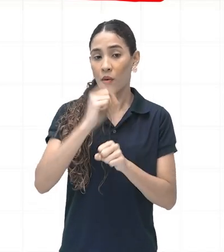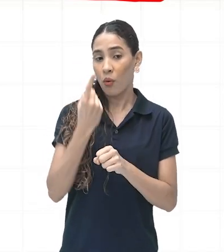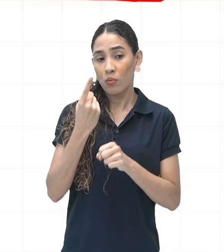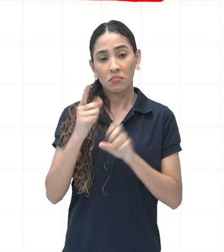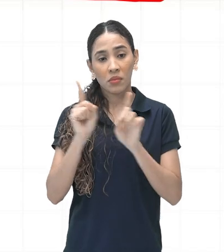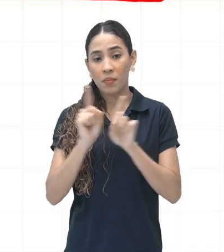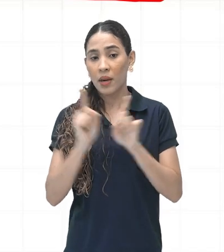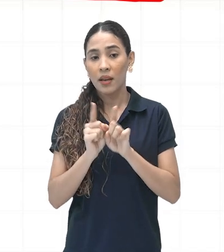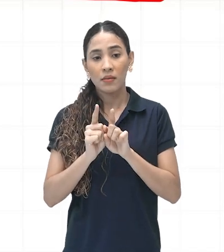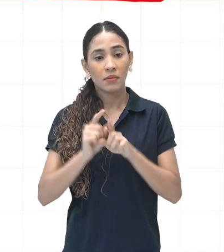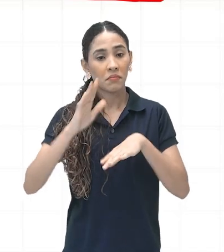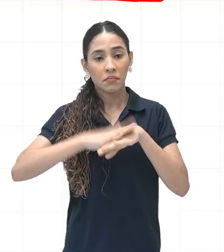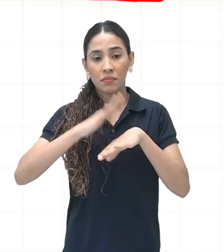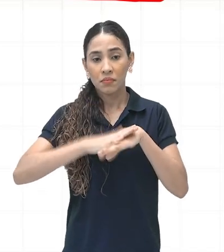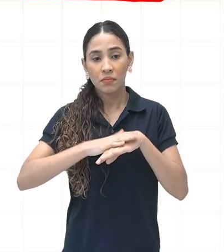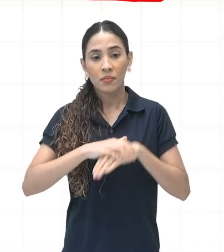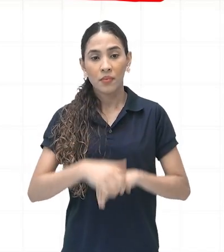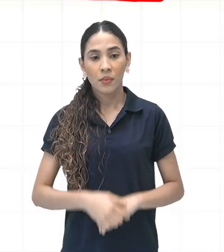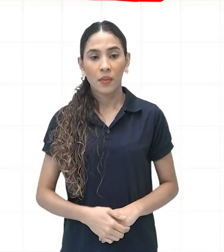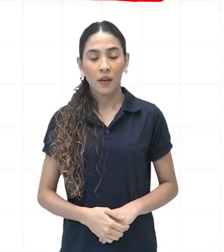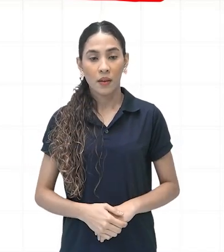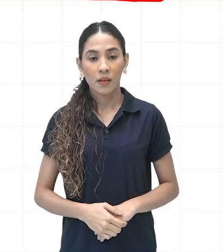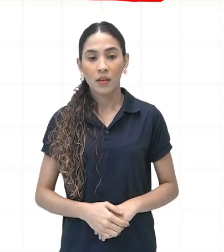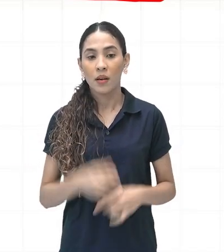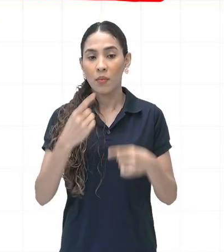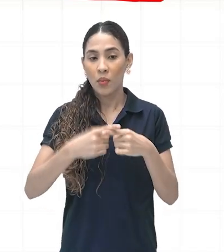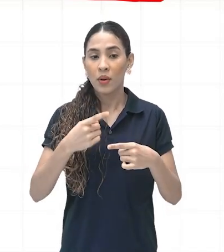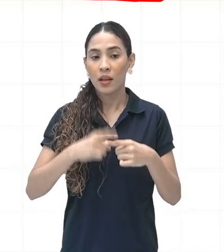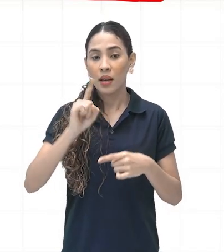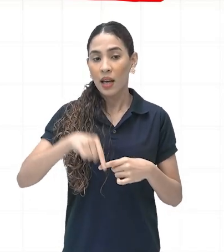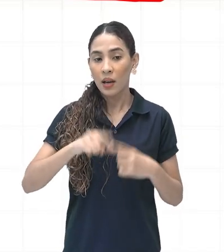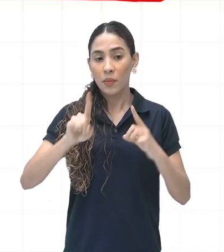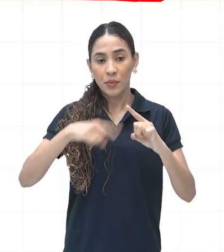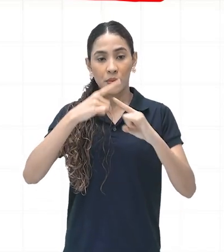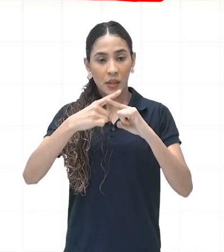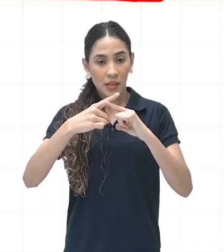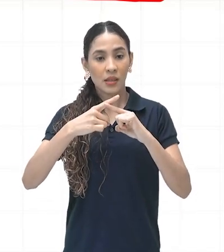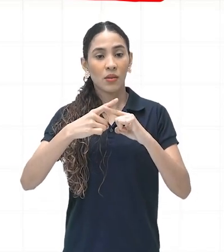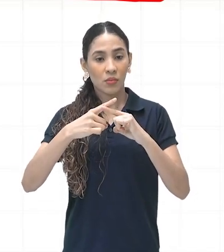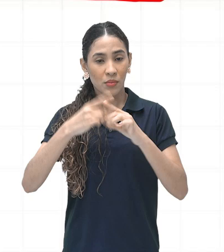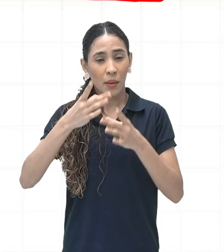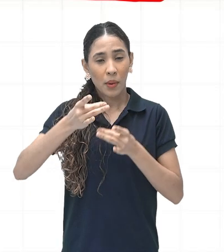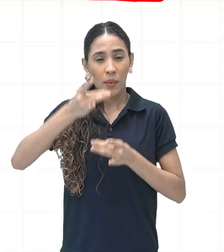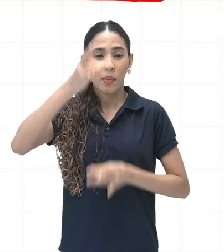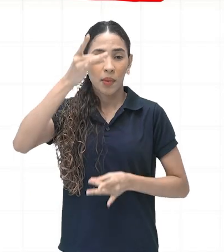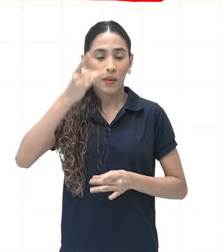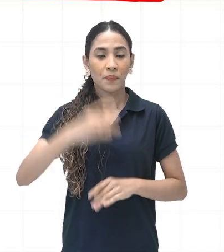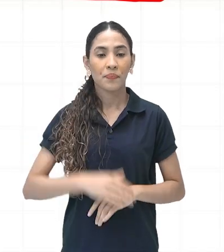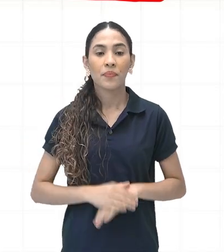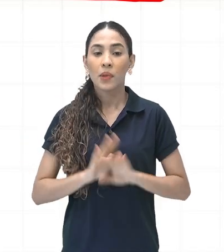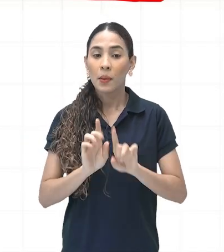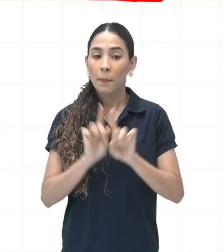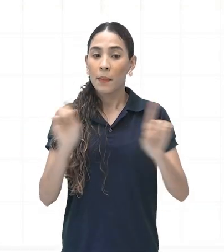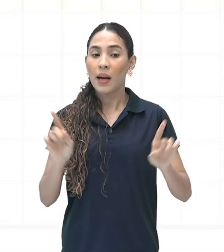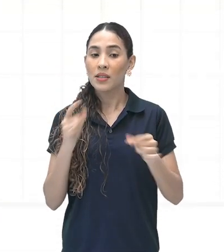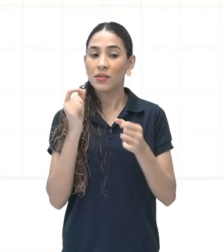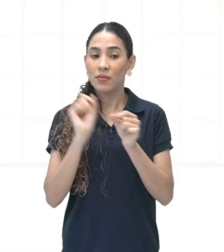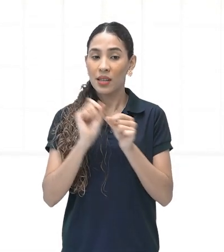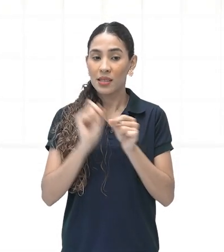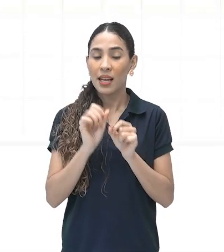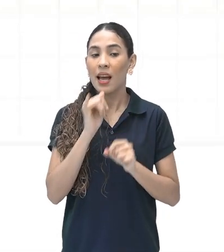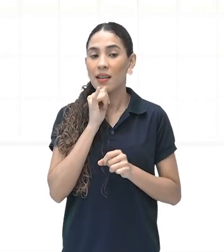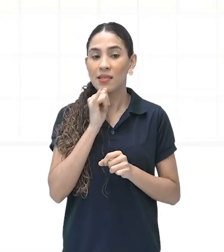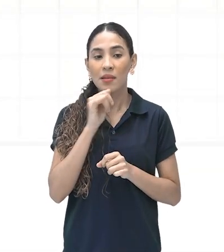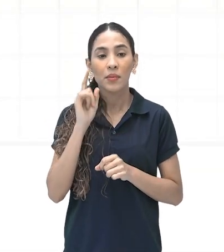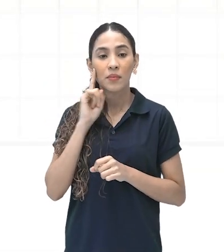sua calculadora, né? Porque é uma multiplicação extensa. Mas a gente vai fazer aqui essa, né?